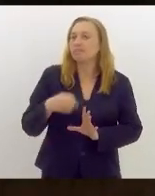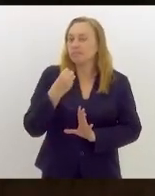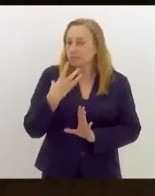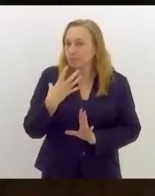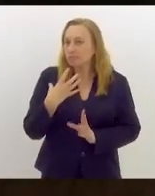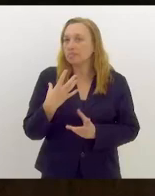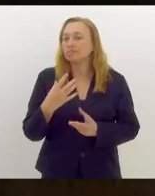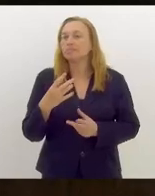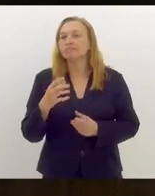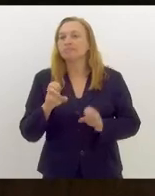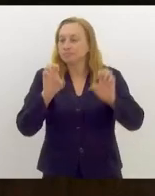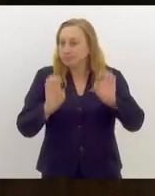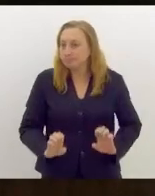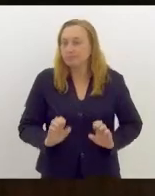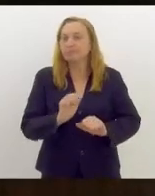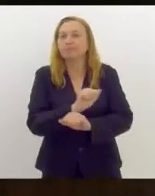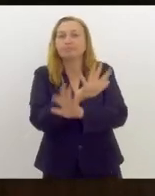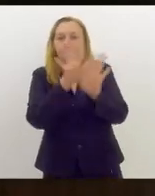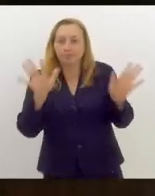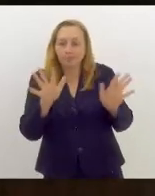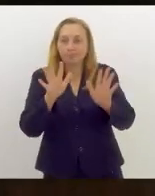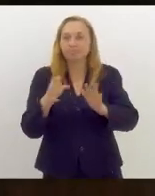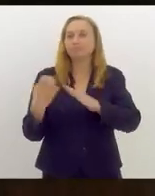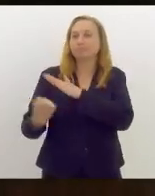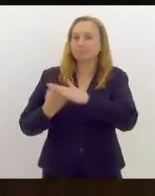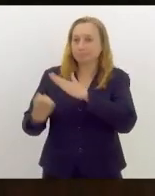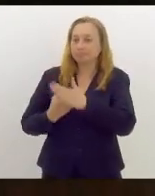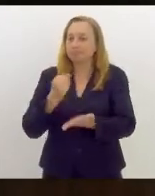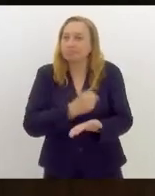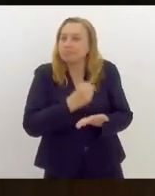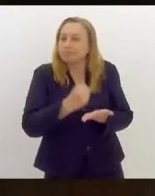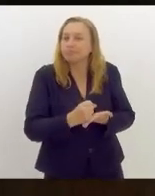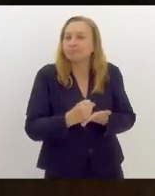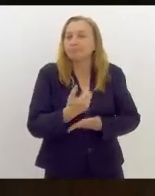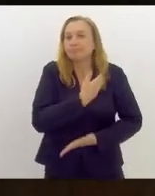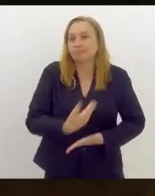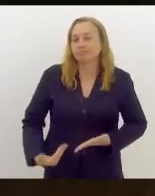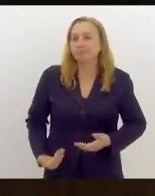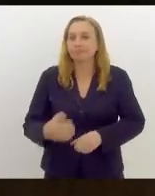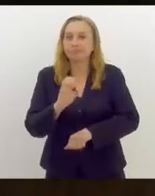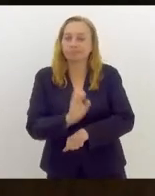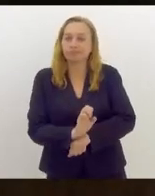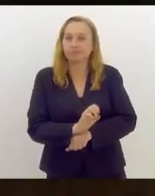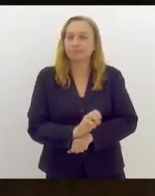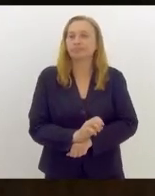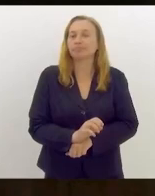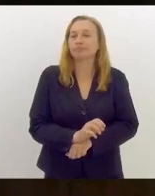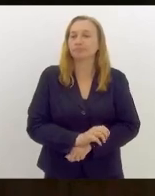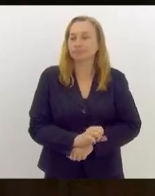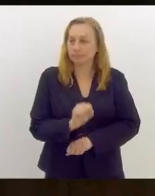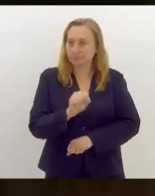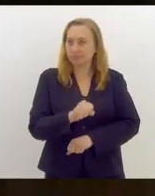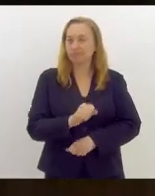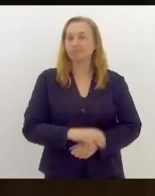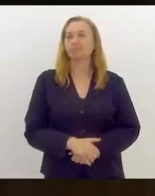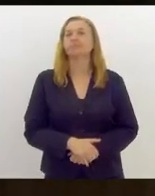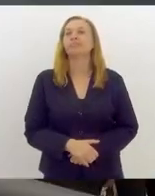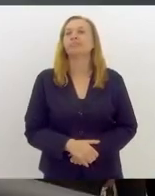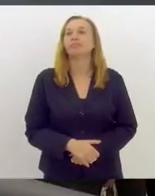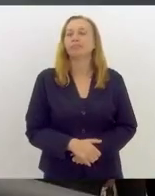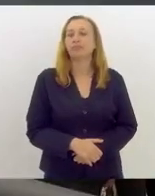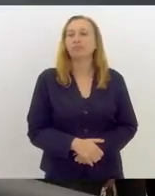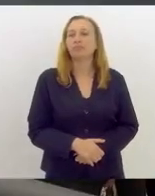do ponto de vista da ética da Transparência para as empresas que contratam com o governo estadual o parecer portanto no mérito é favorável